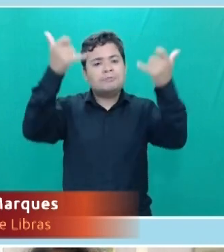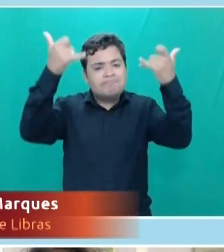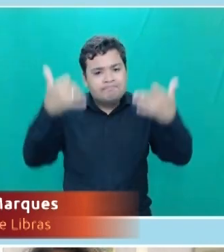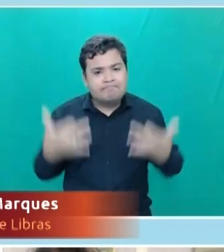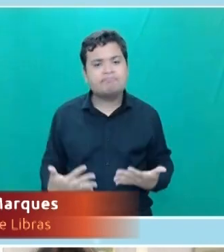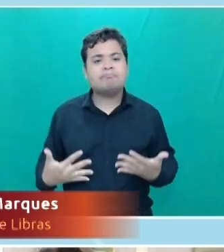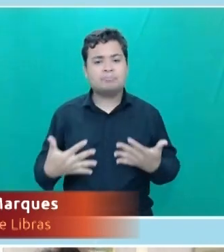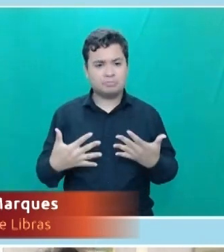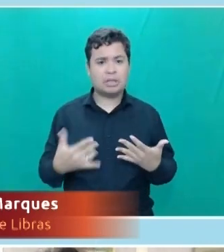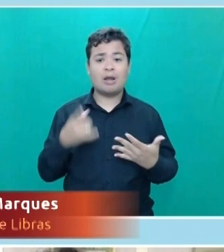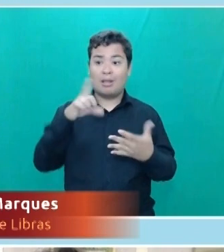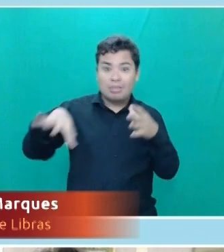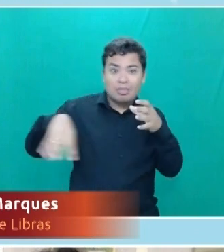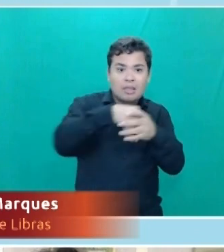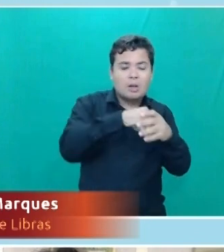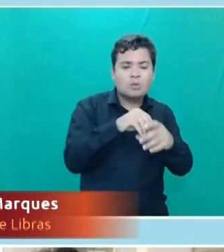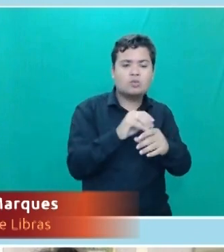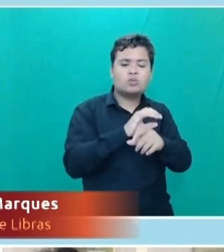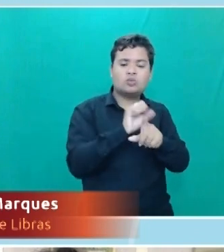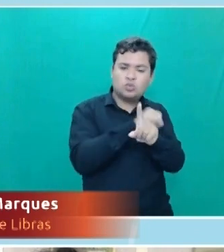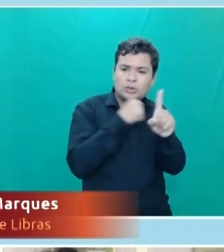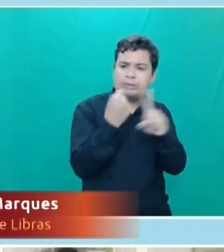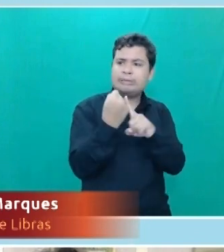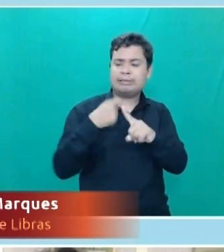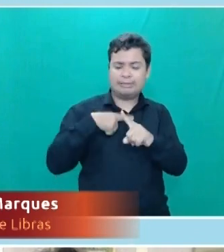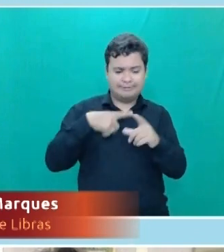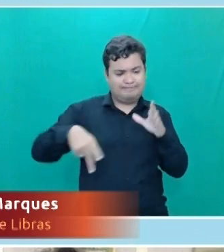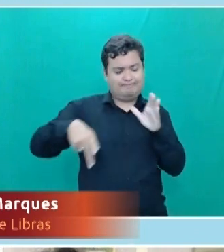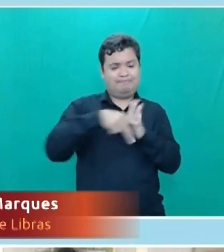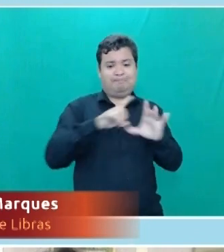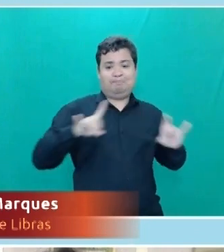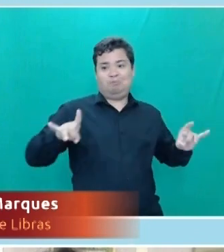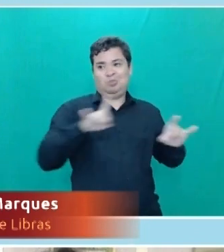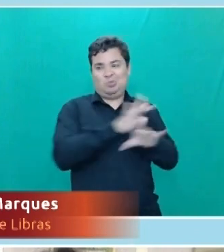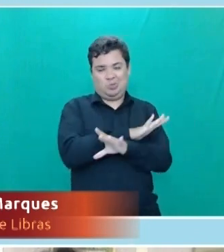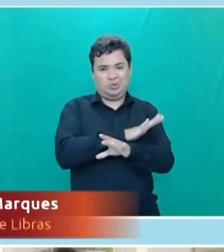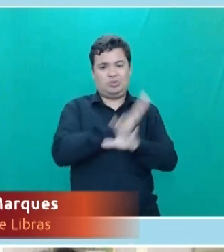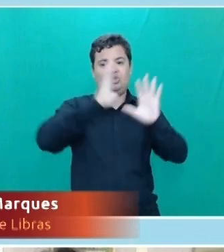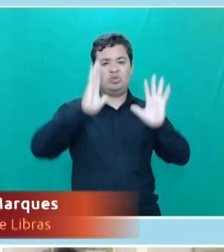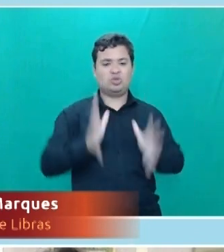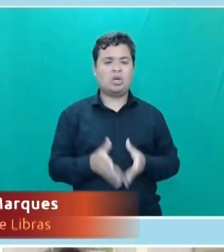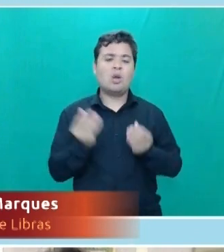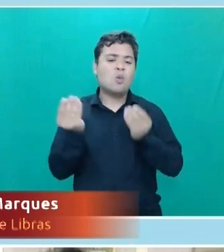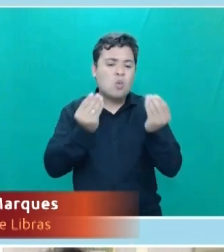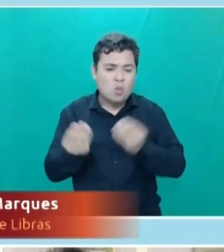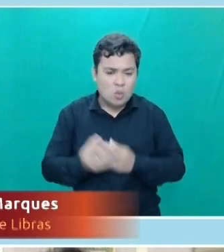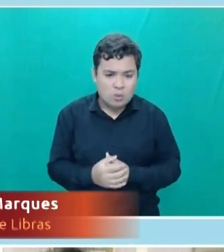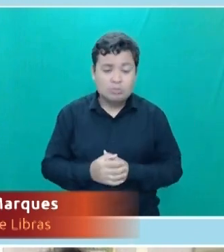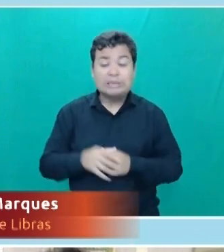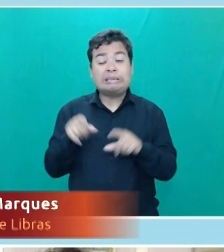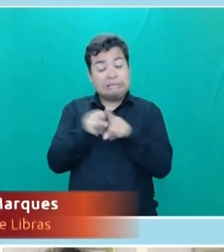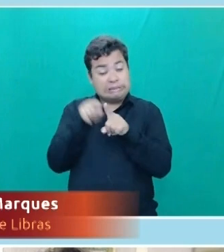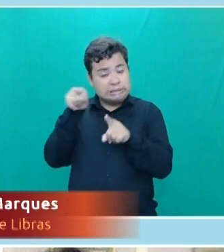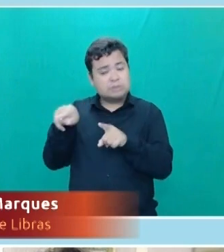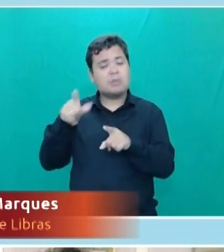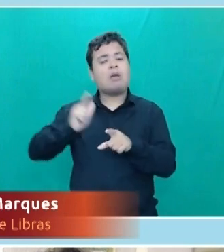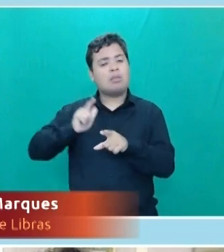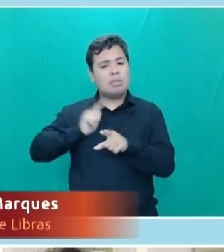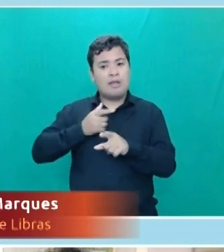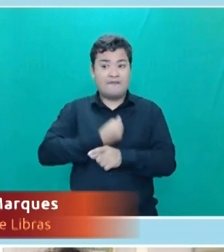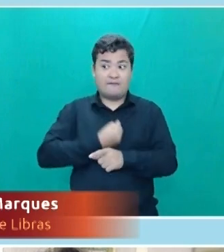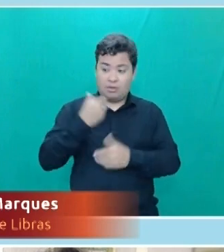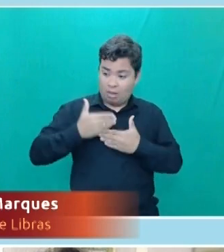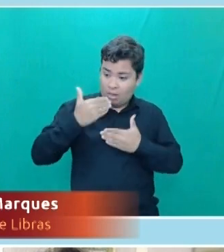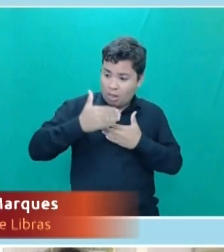é estruturante da nossa sociedade e pode ainda, né, de várias formas, influenciar a nossa vida